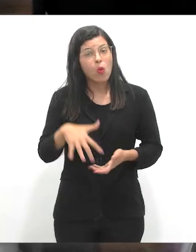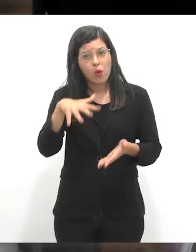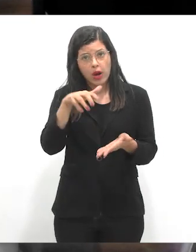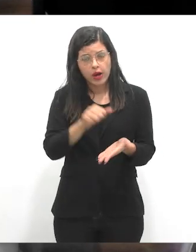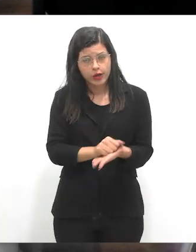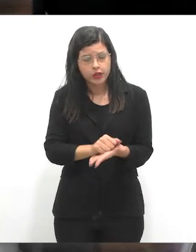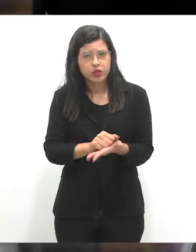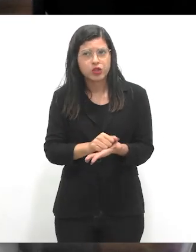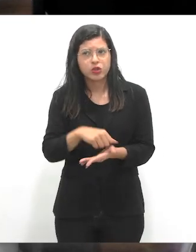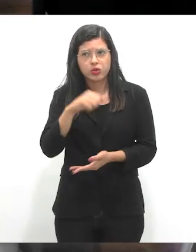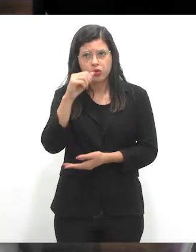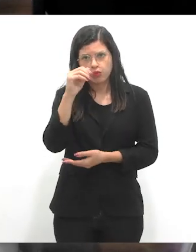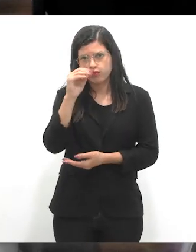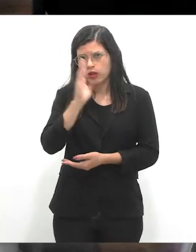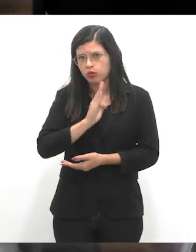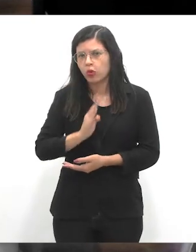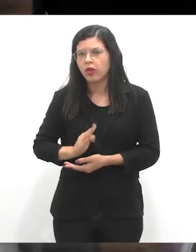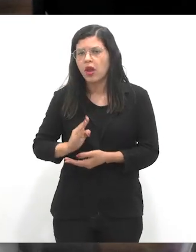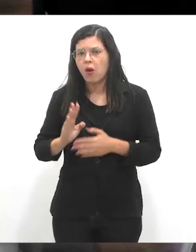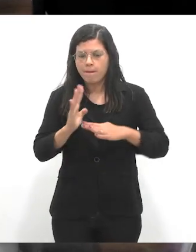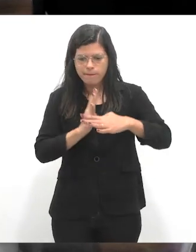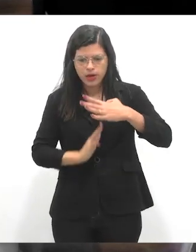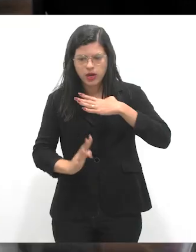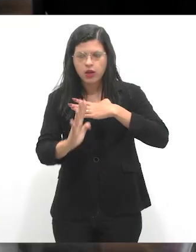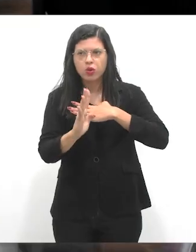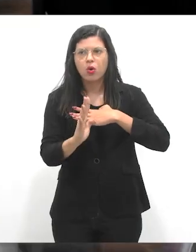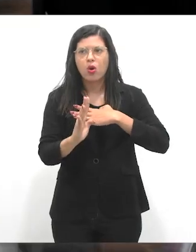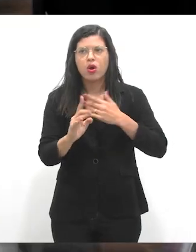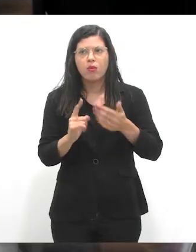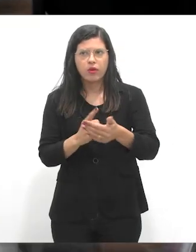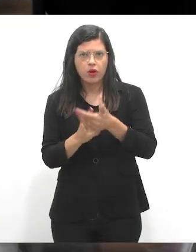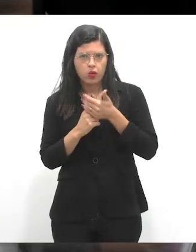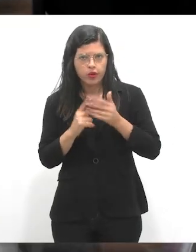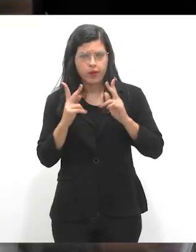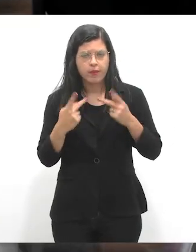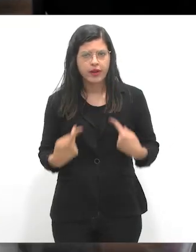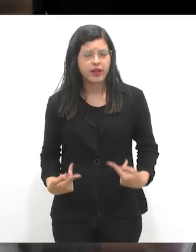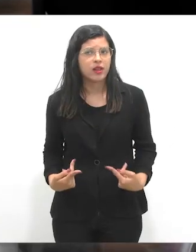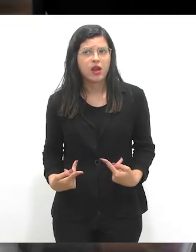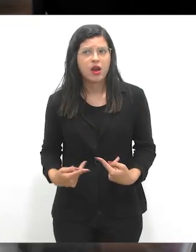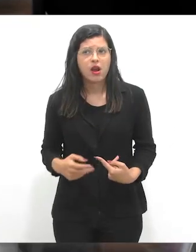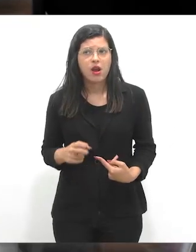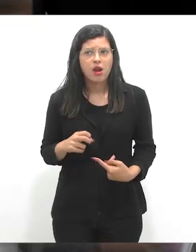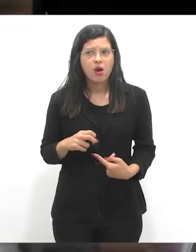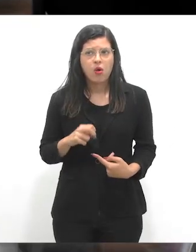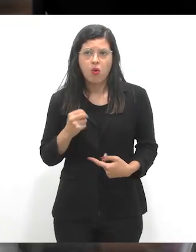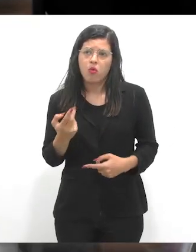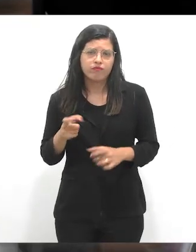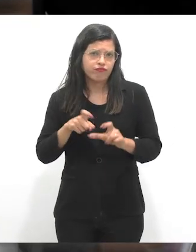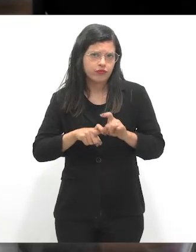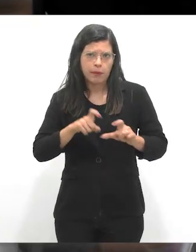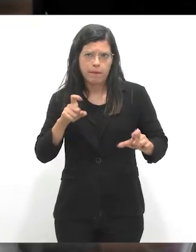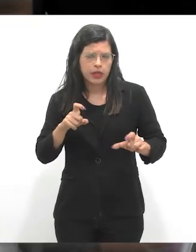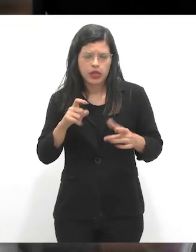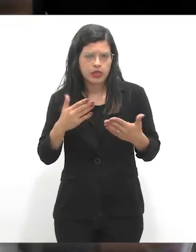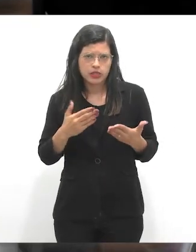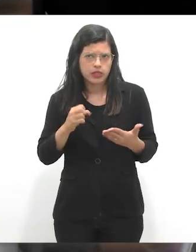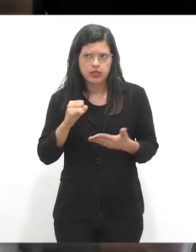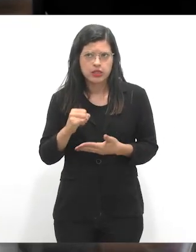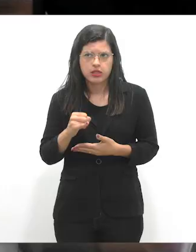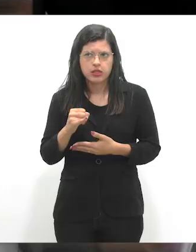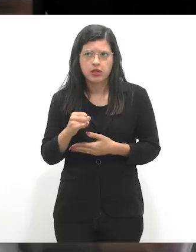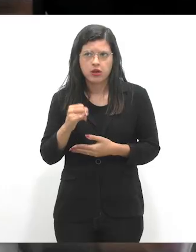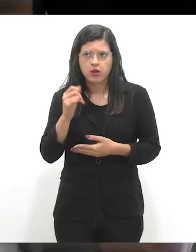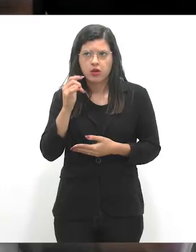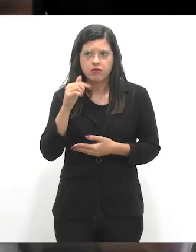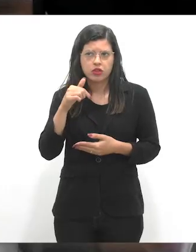residência, um registro nacional migratório, que a gente fala, que é uma residência, por acolhida humanitária, ou independente de se ela já esteja aqui no Brasil.